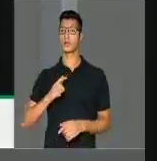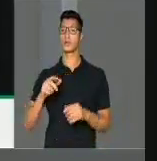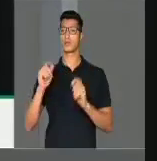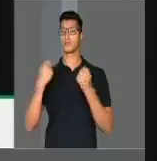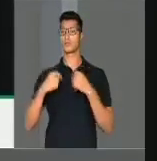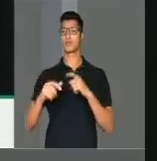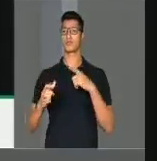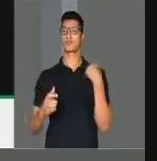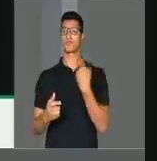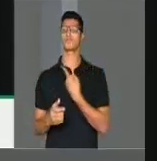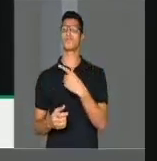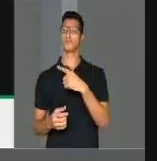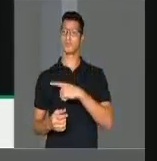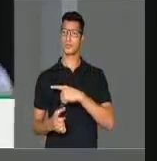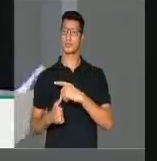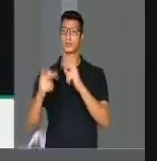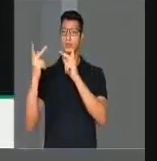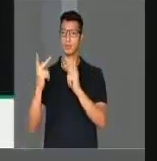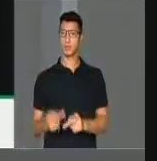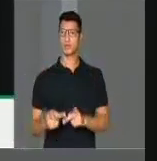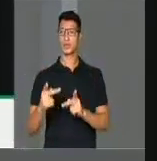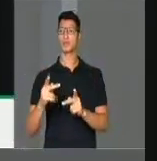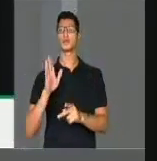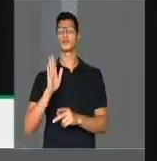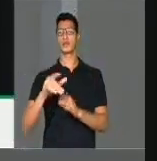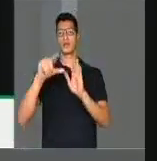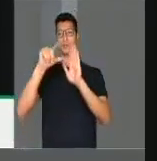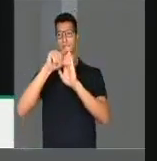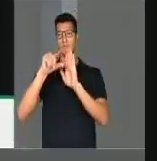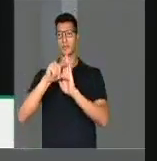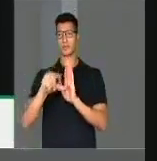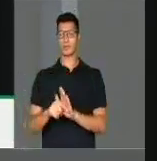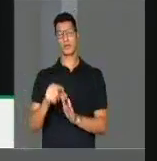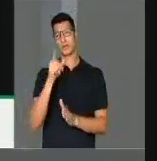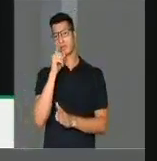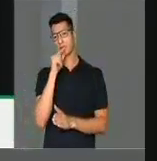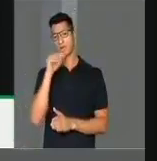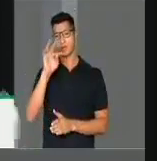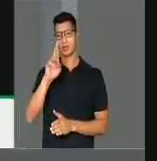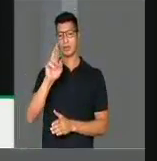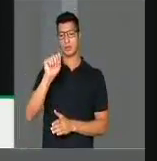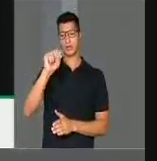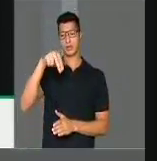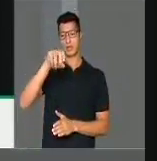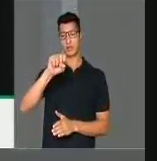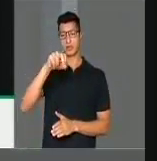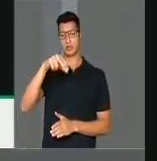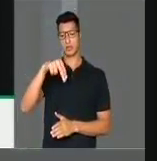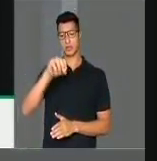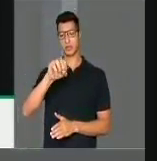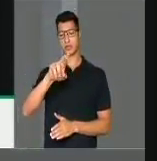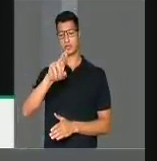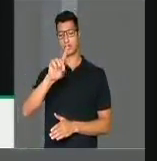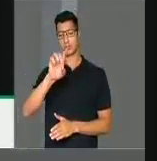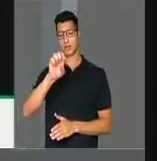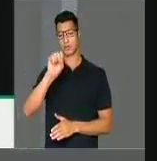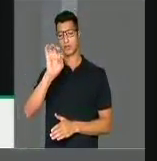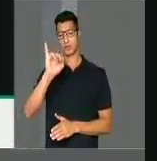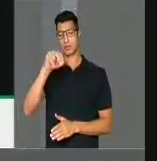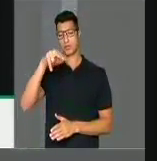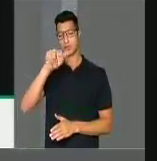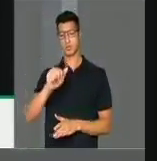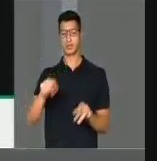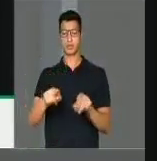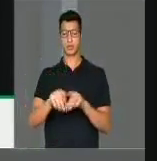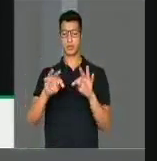toda essa necessidade de nós termos esses projetos que já citei, transposição, transnordestina, questão dos polos, aeroportos,